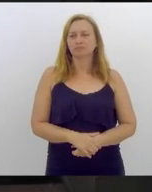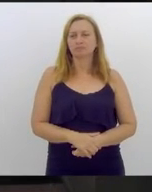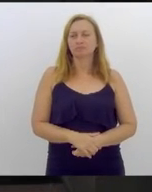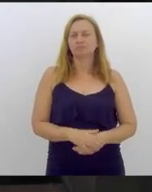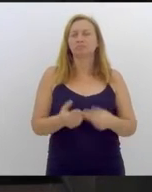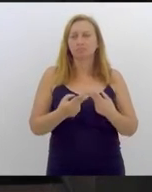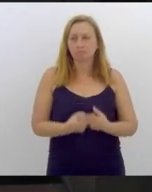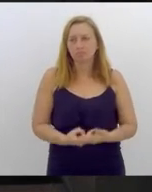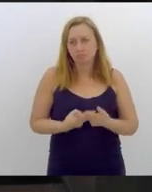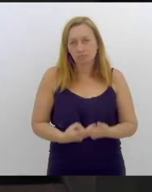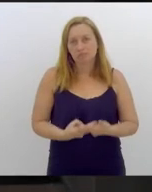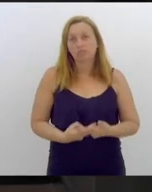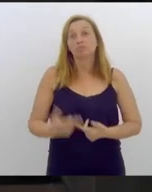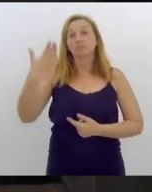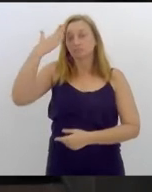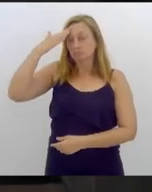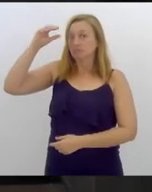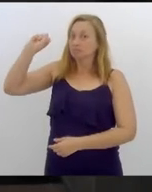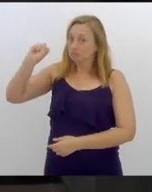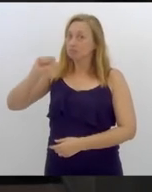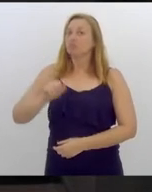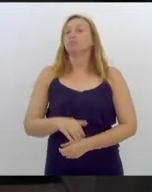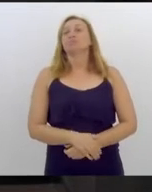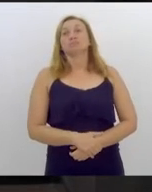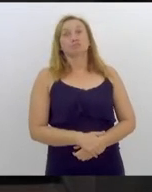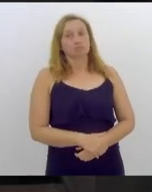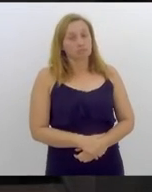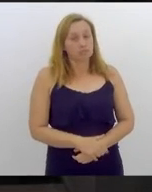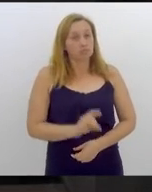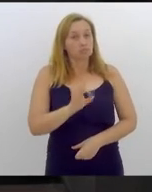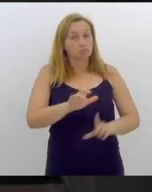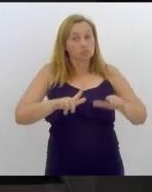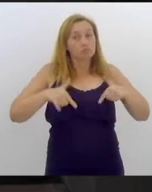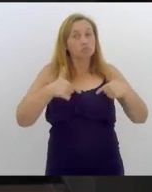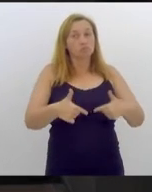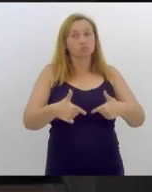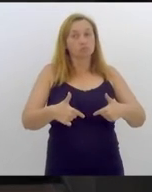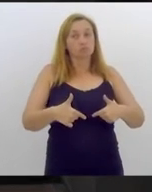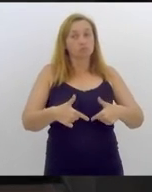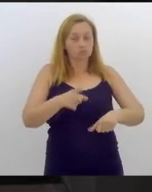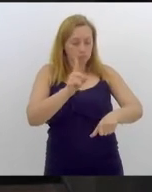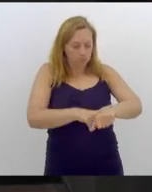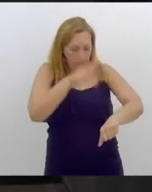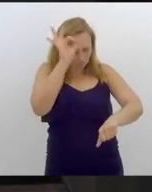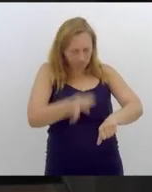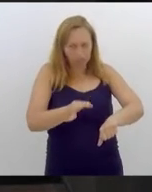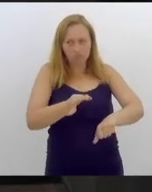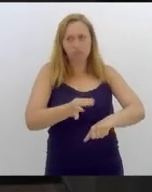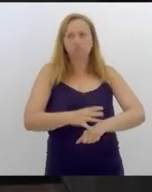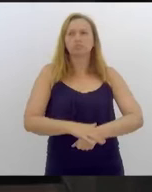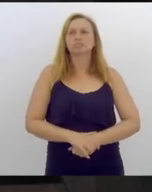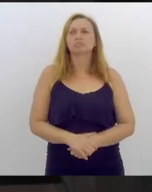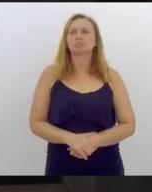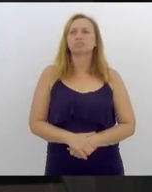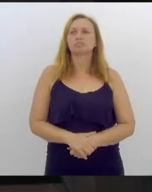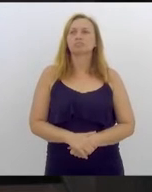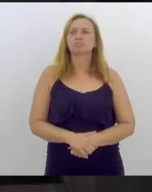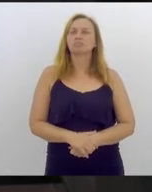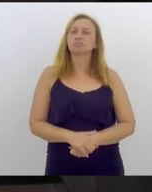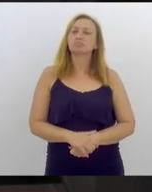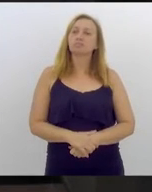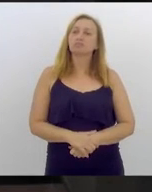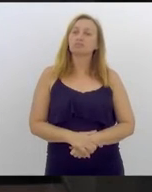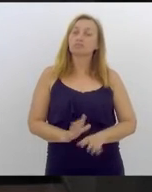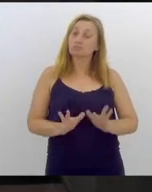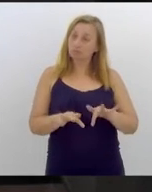paciência e a sabedoria de só agir na hora certa e para comunidade